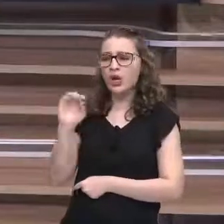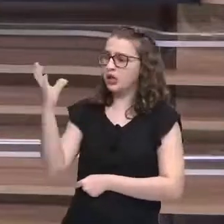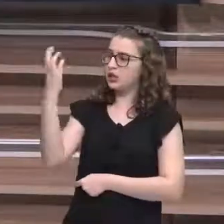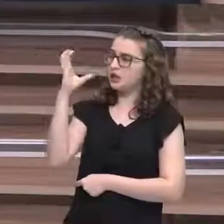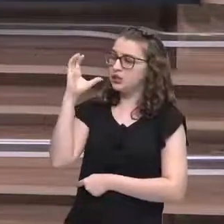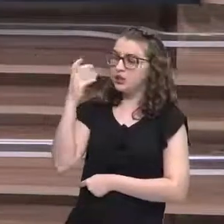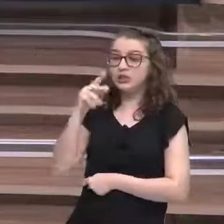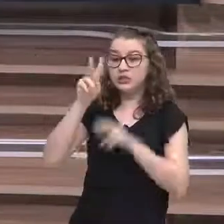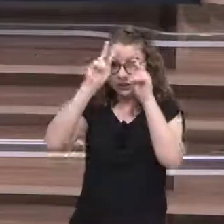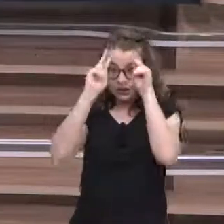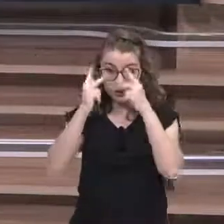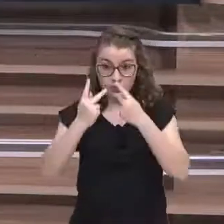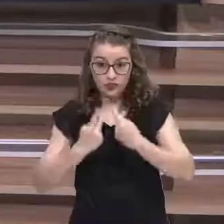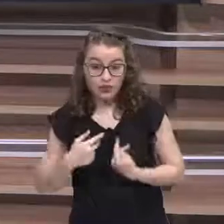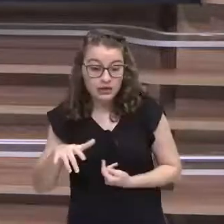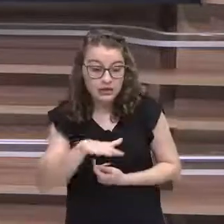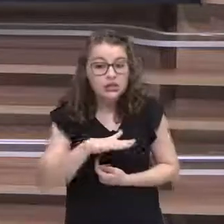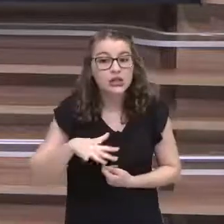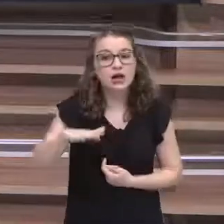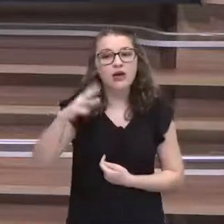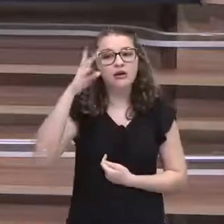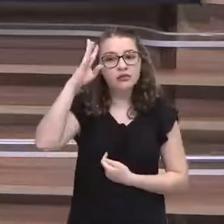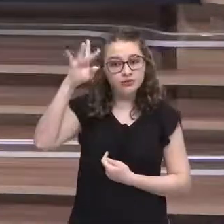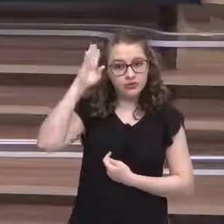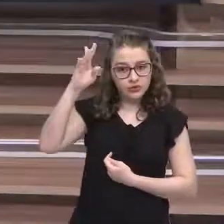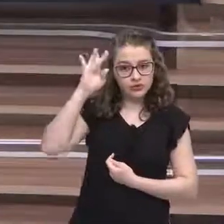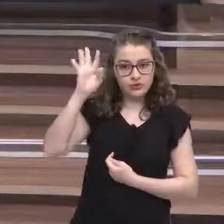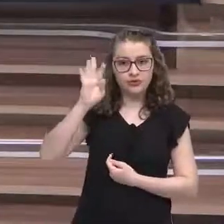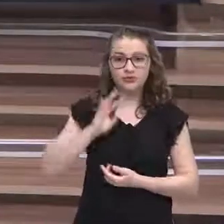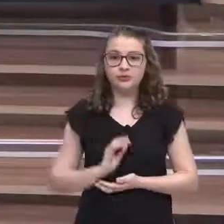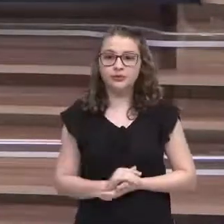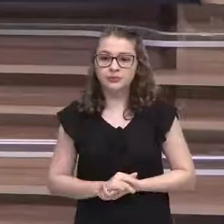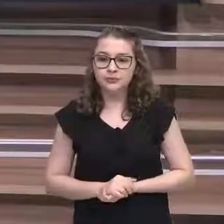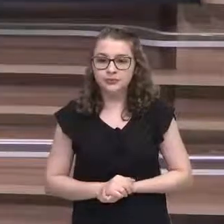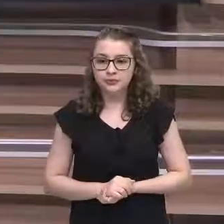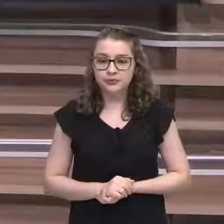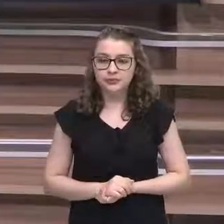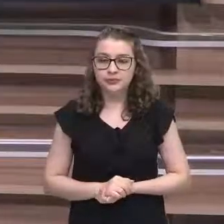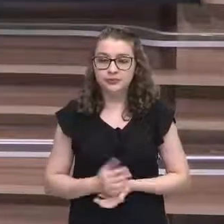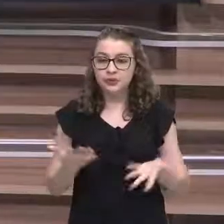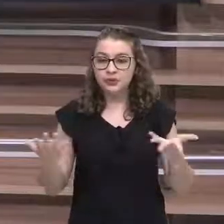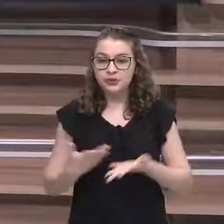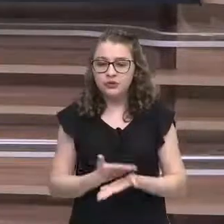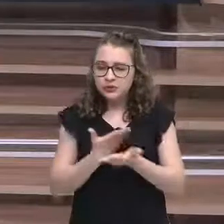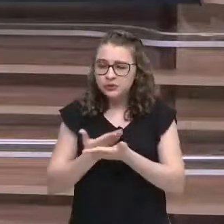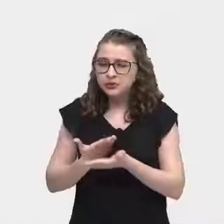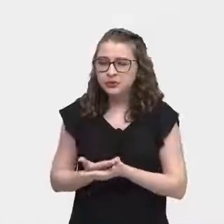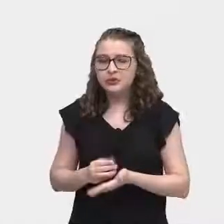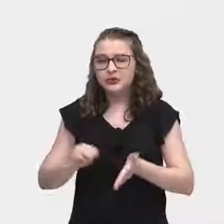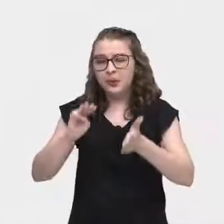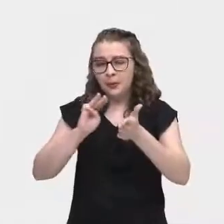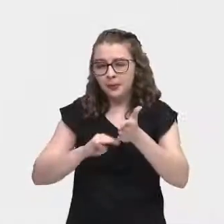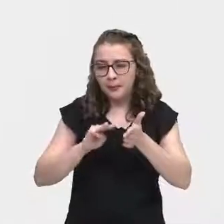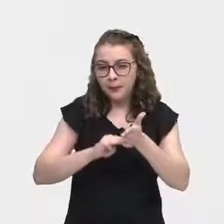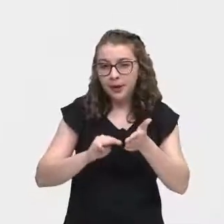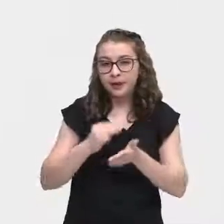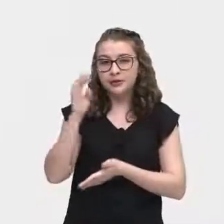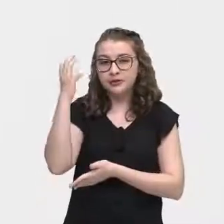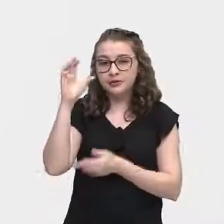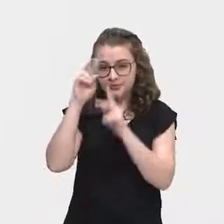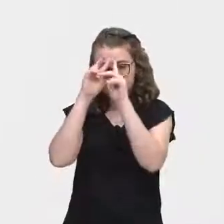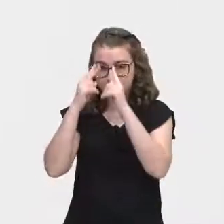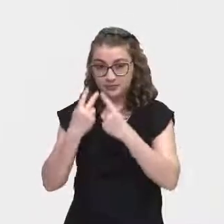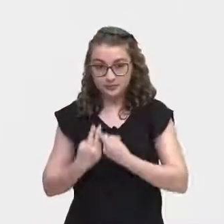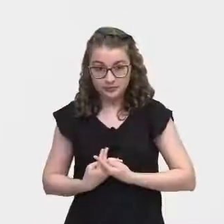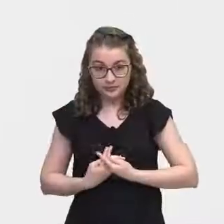tá bom? Que está dentro do campo da filosofia. Então vamos ver o método das ciências humanas. Começamos aqui, ó,